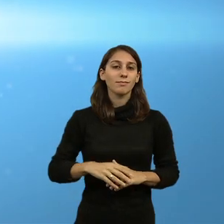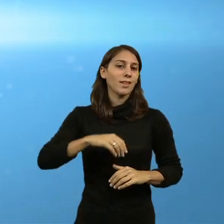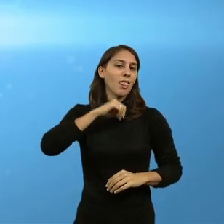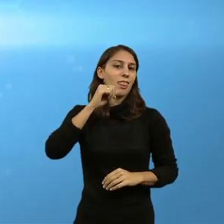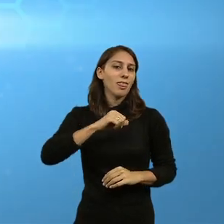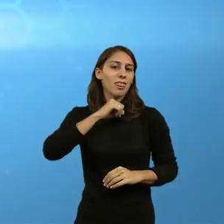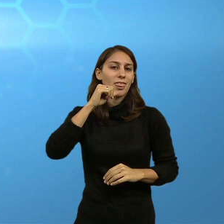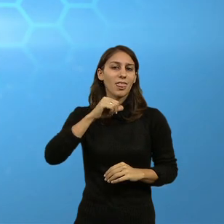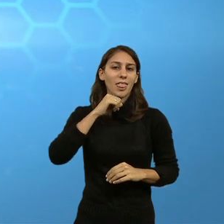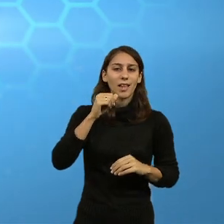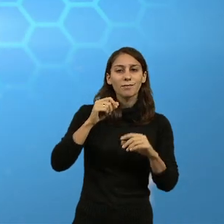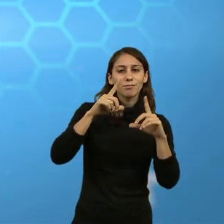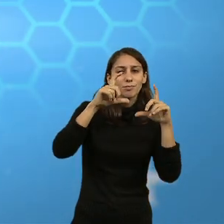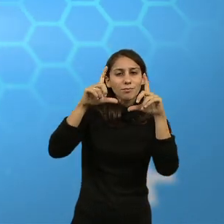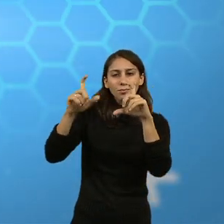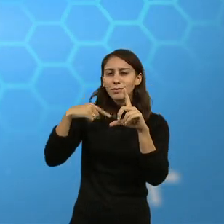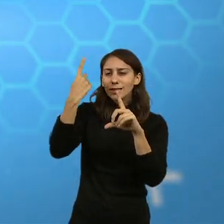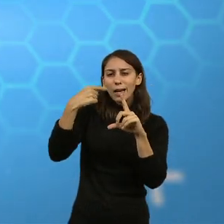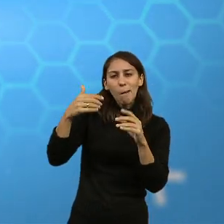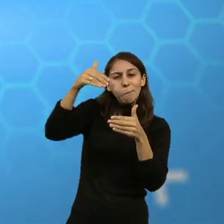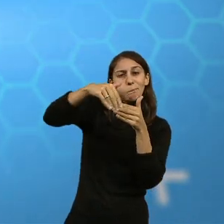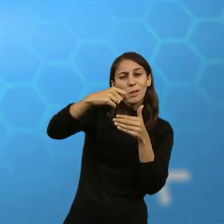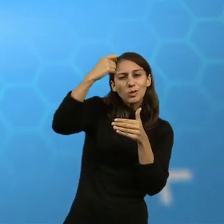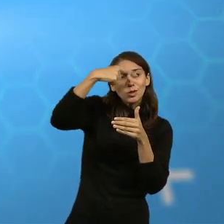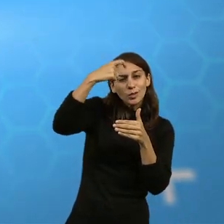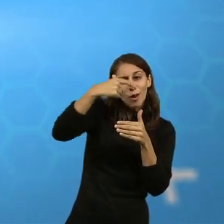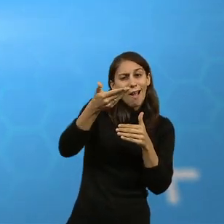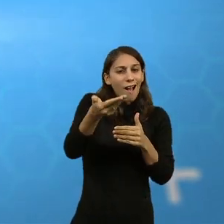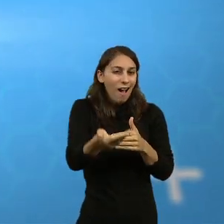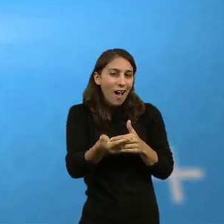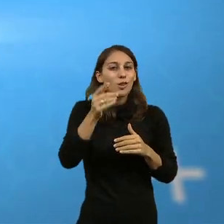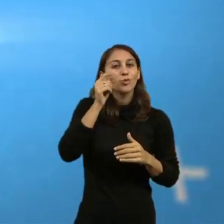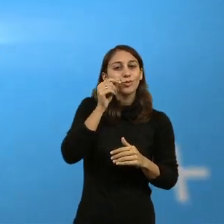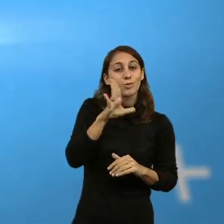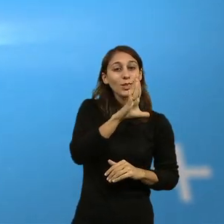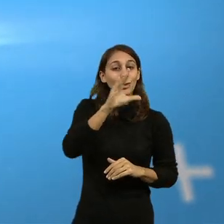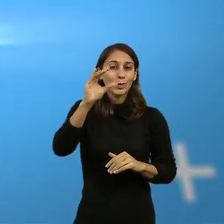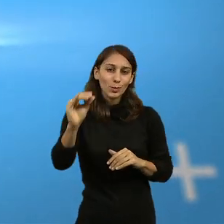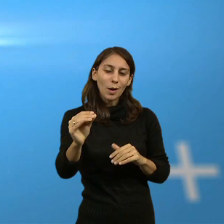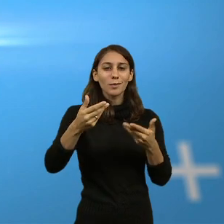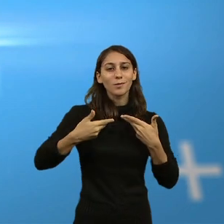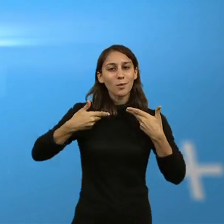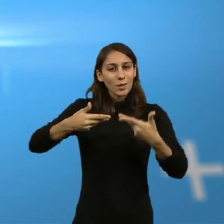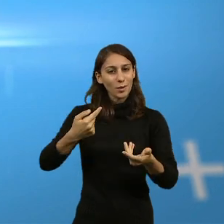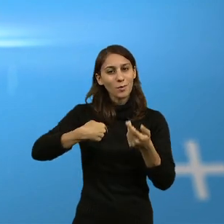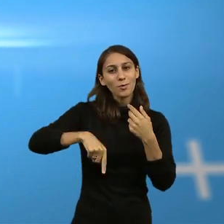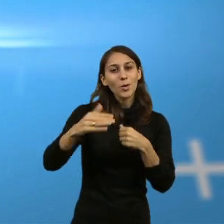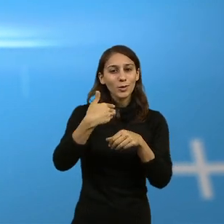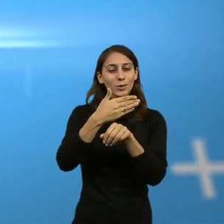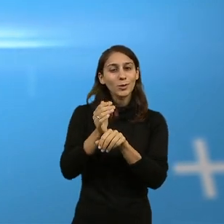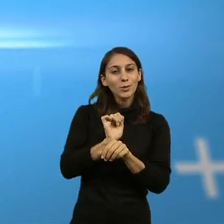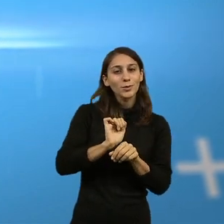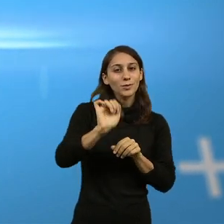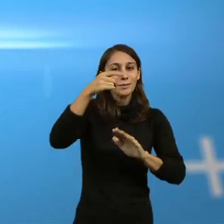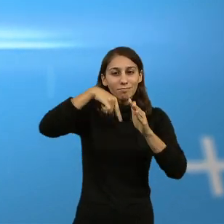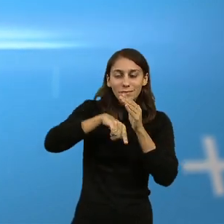Há sempre uma história por trás de cada retrato. Fomos conhecer a história de João Azevedo, que nos recebeu no seu estúdio em Coimbra. Be